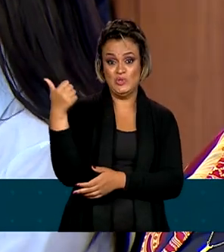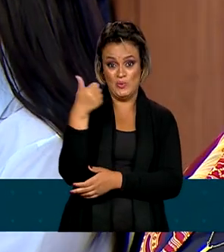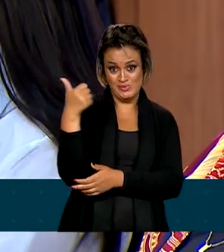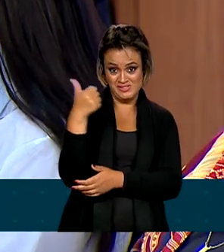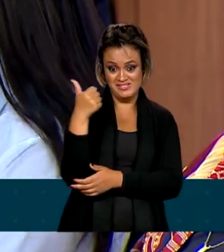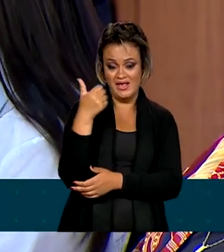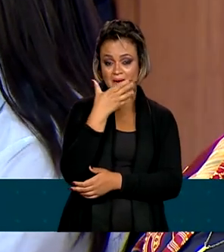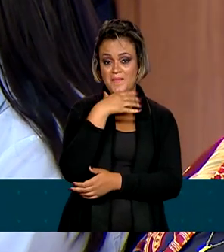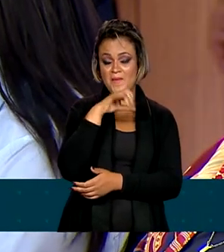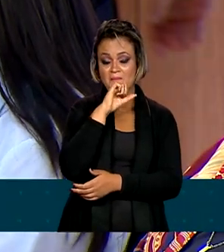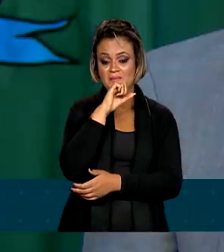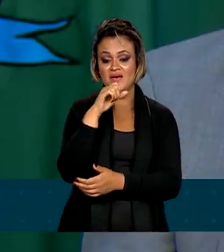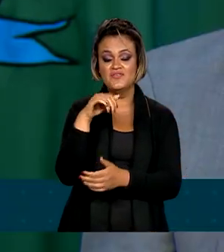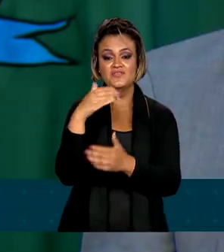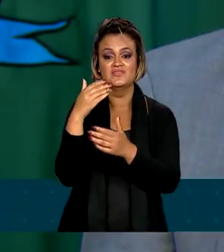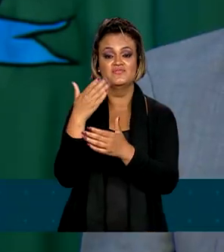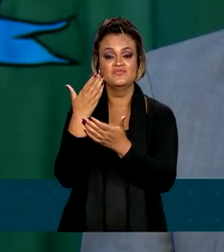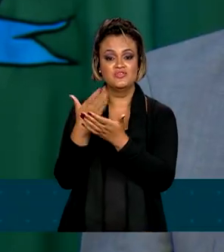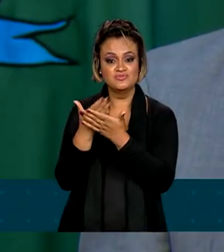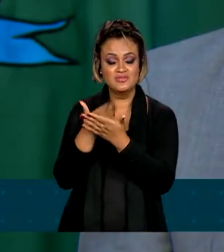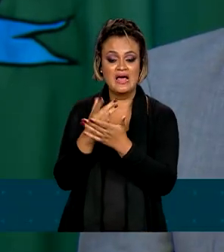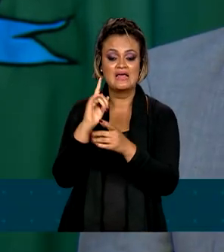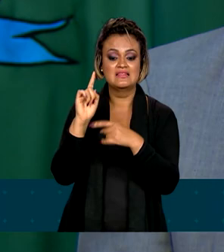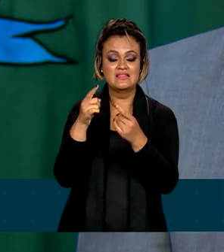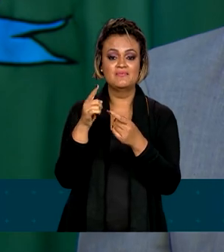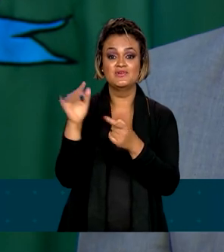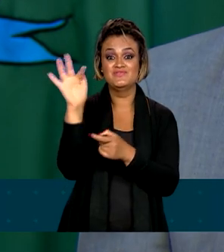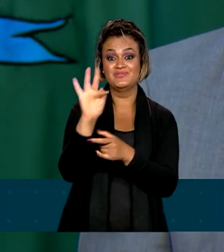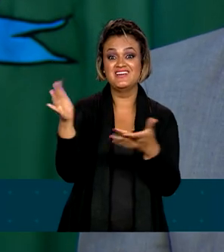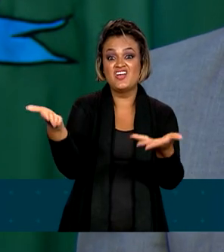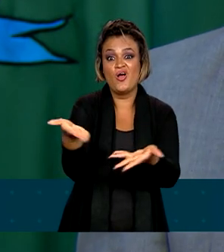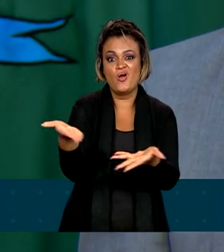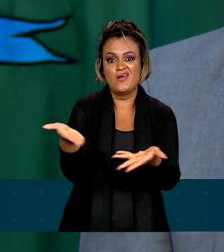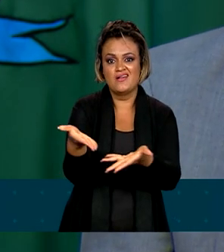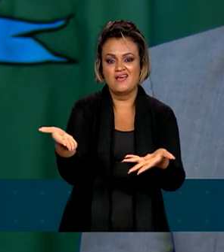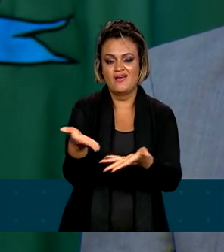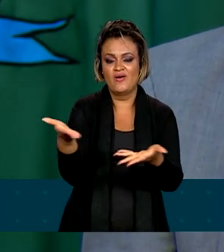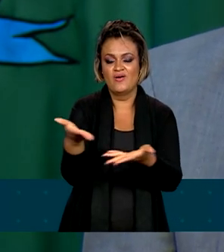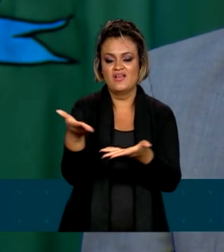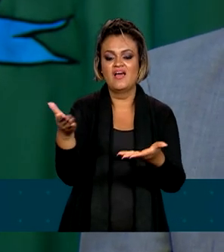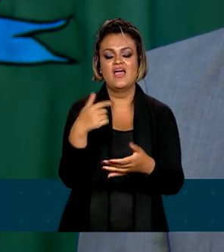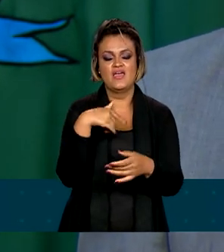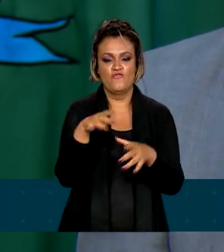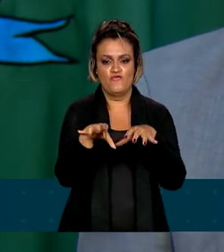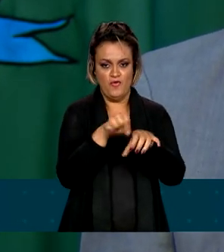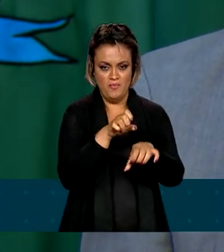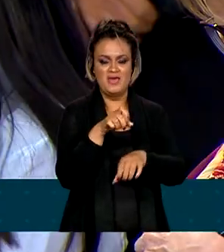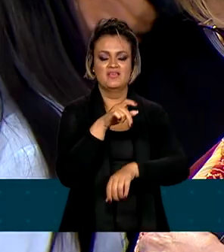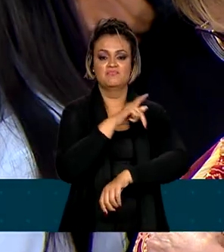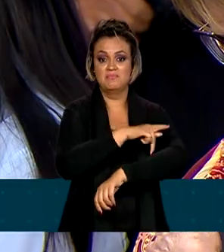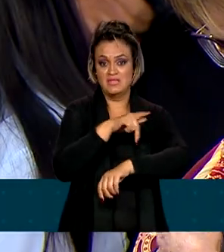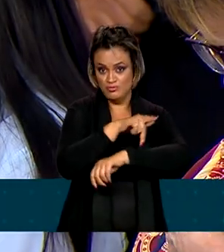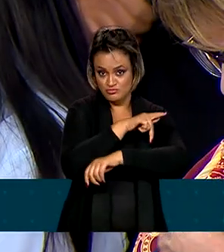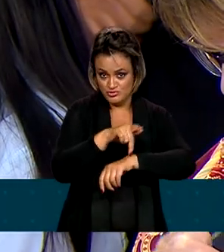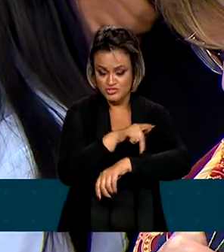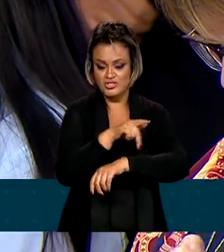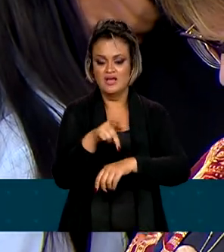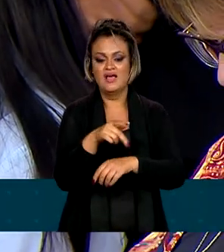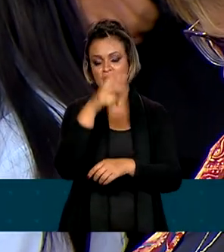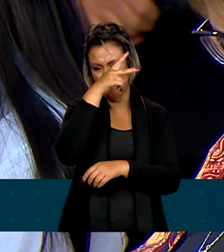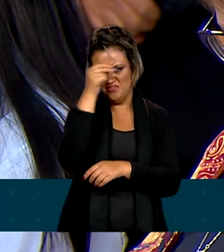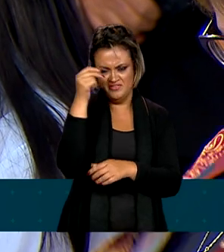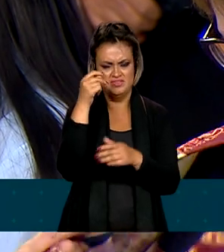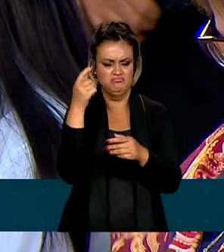anos estudar, vim fazer faculdade agora, recentemente, fiz pedagogia, mesmo estando